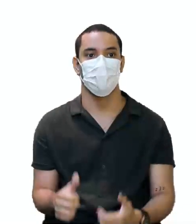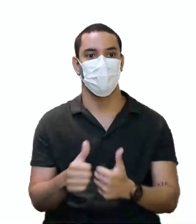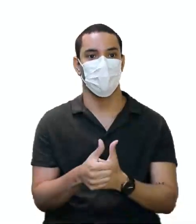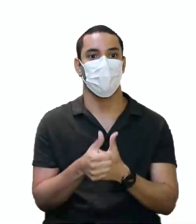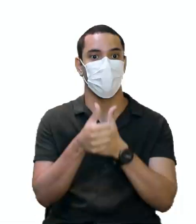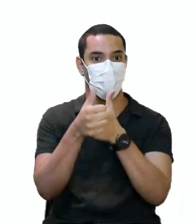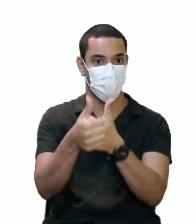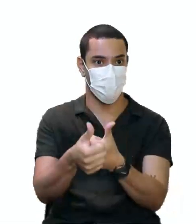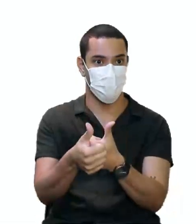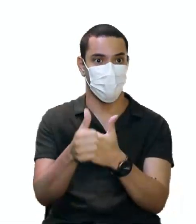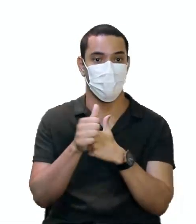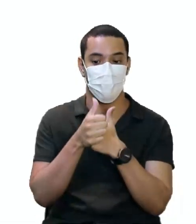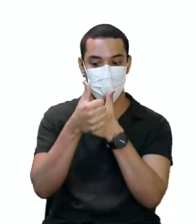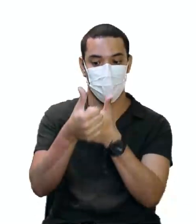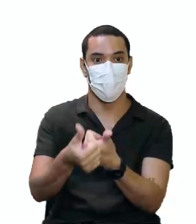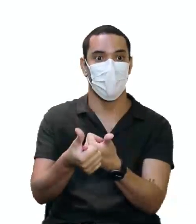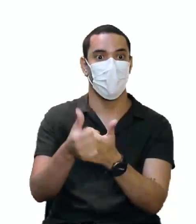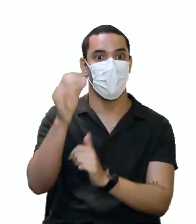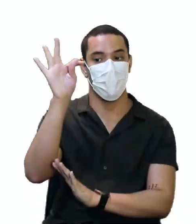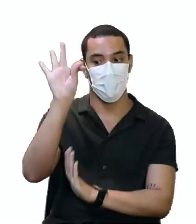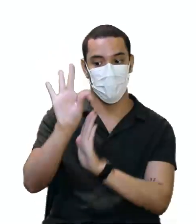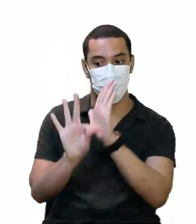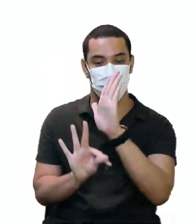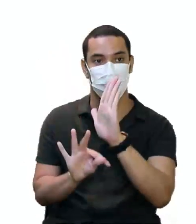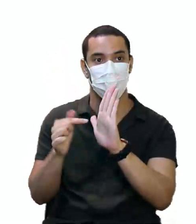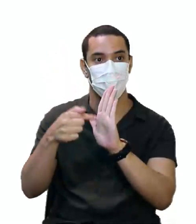De acordo com o texto,